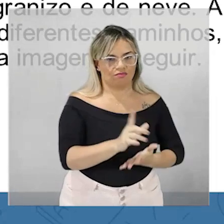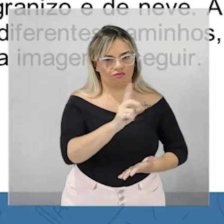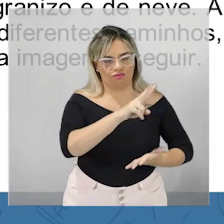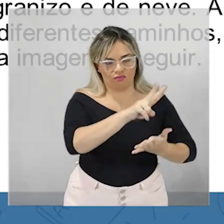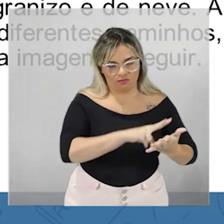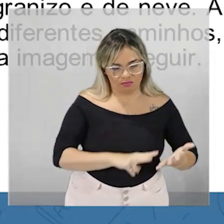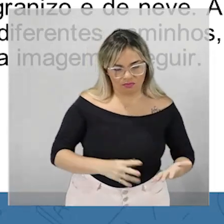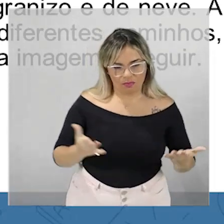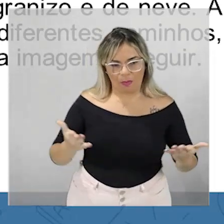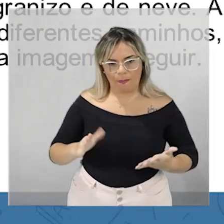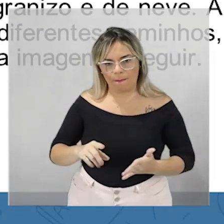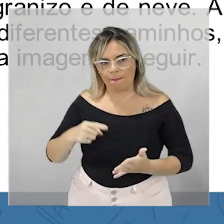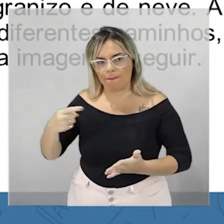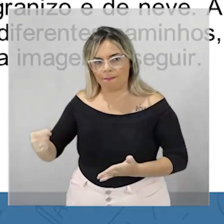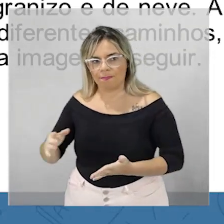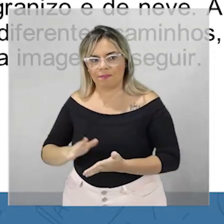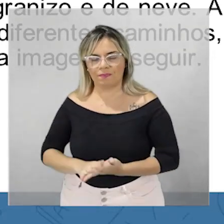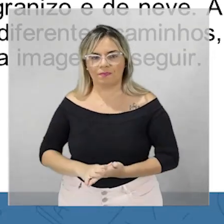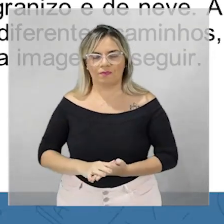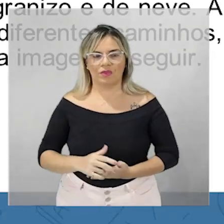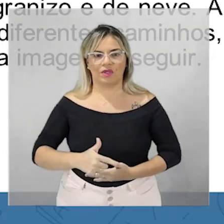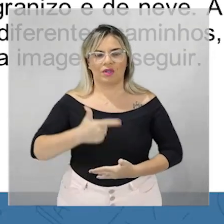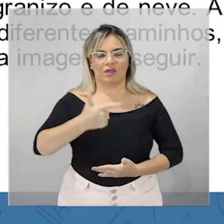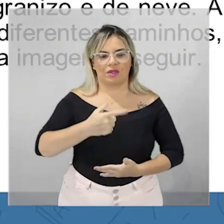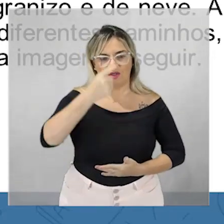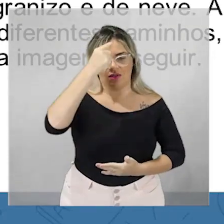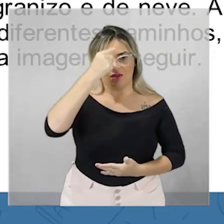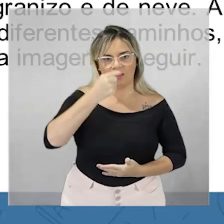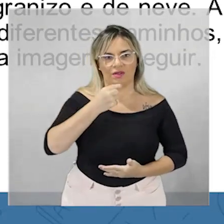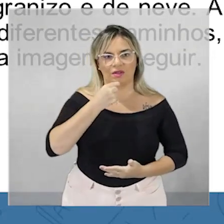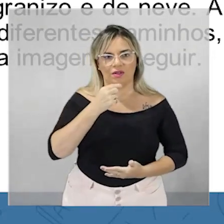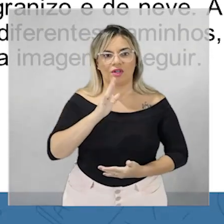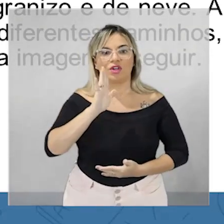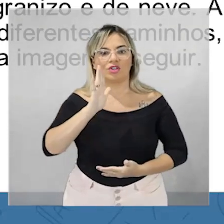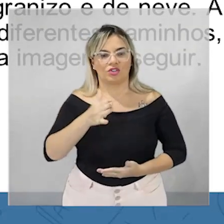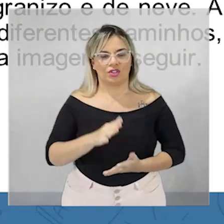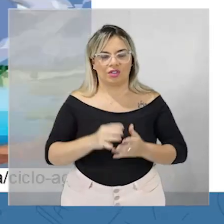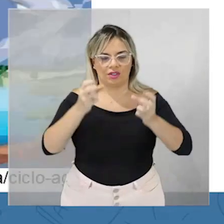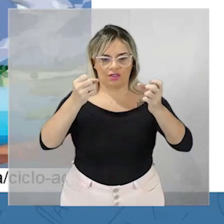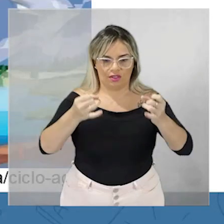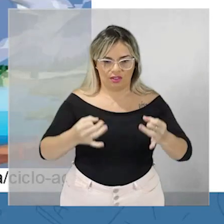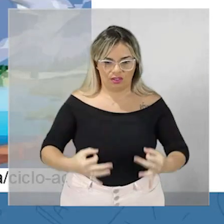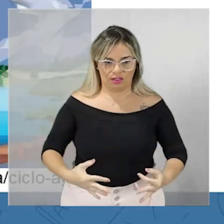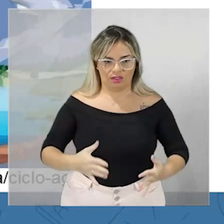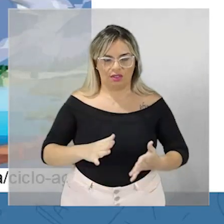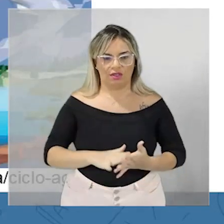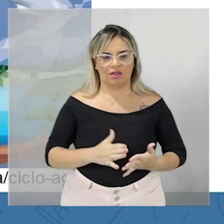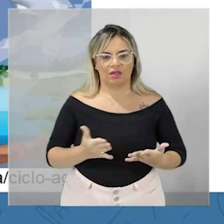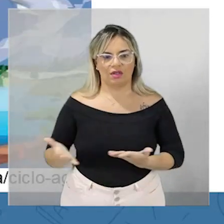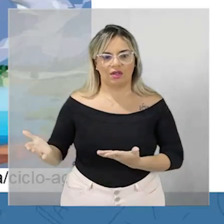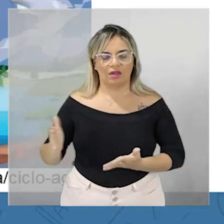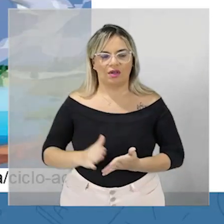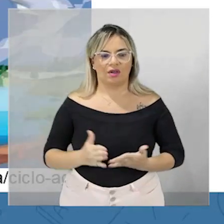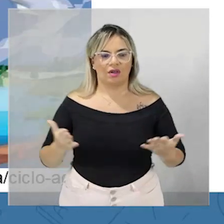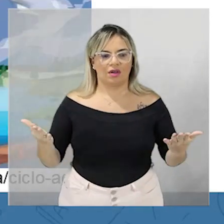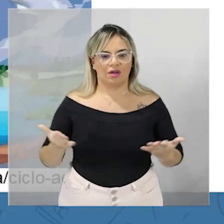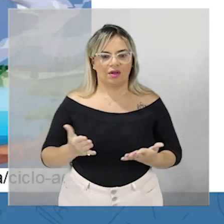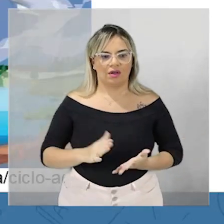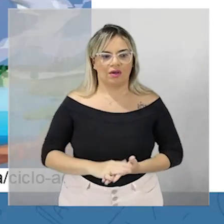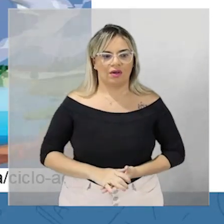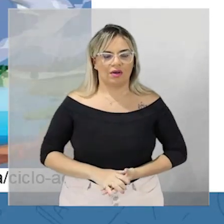agora. Segunda imagem. Opa, eu falei disso ainda há pouco, mas não vou analisar agora, tá? Ciclo da